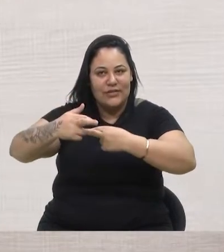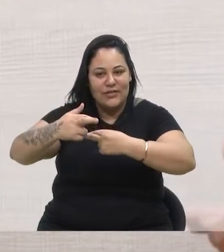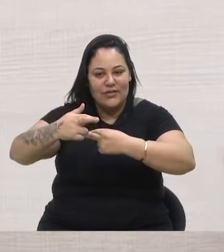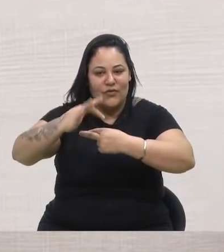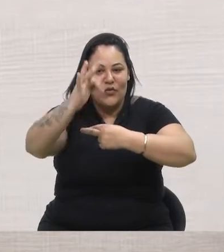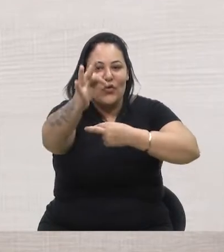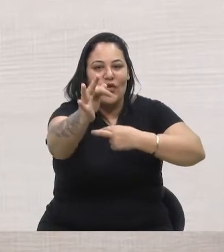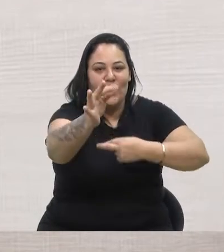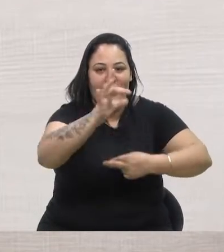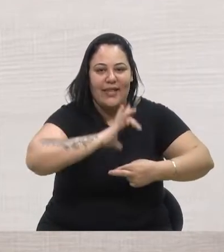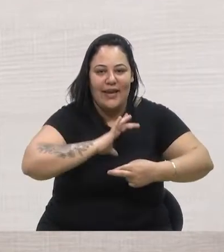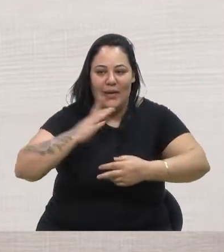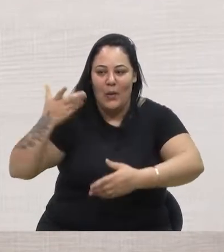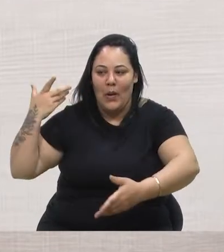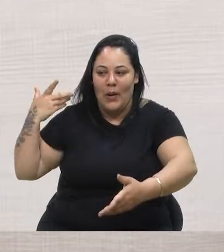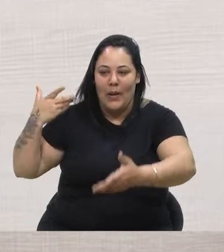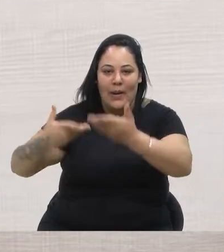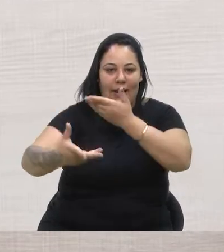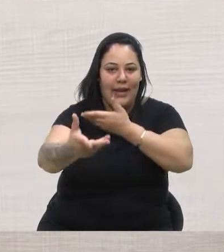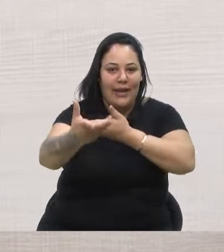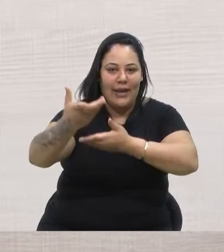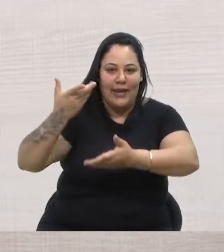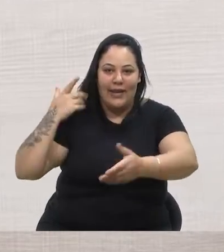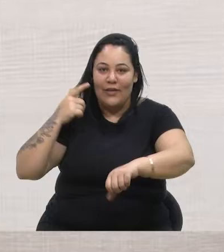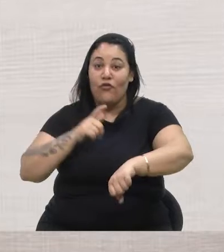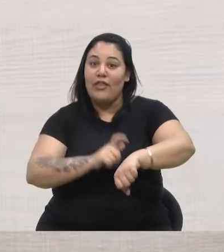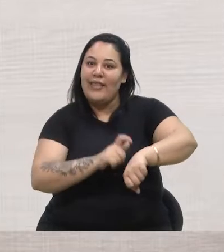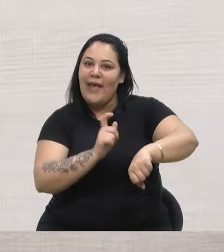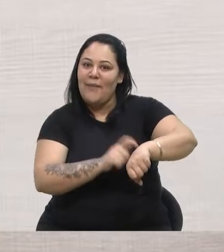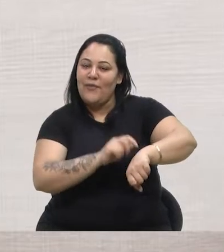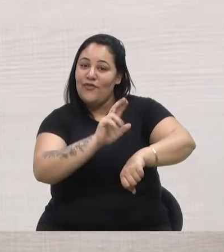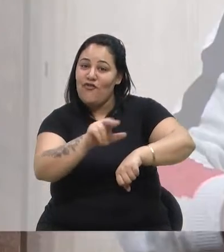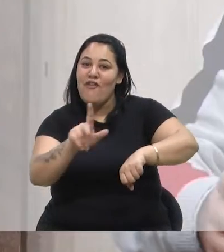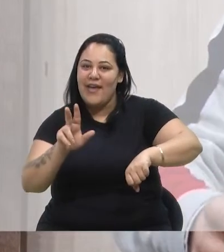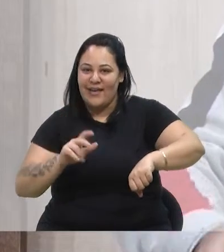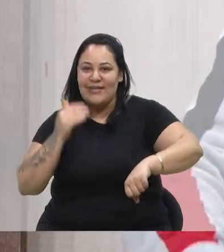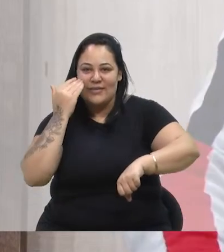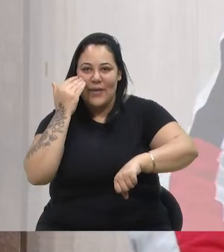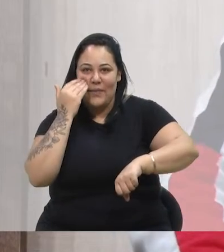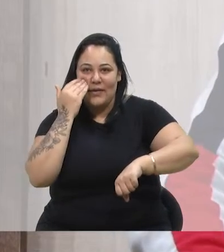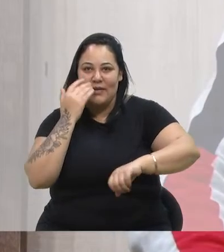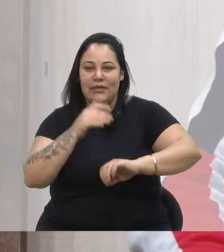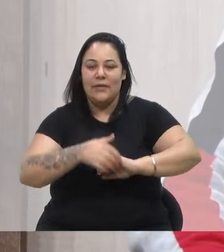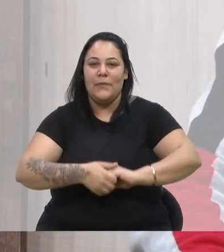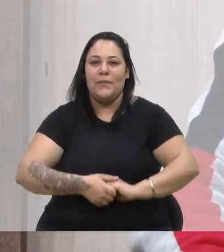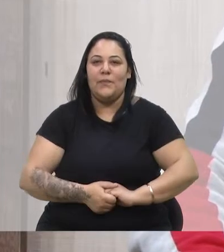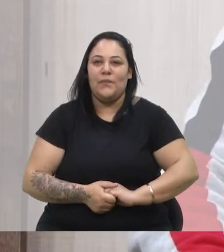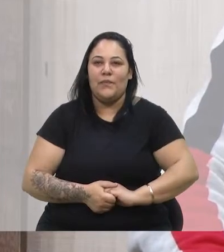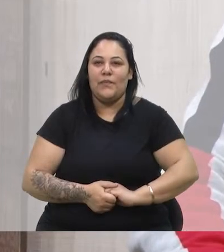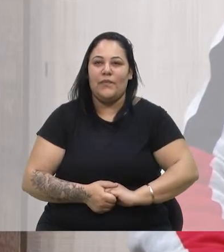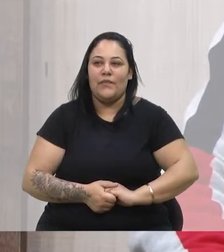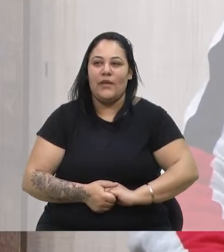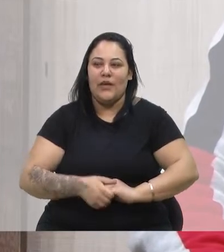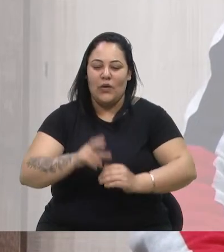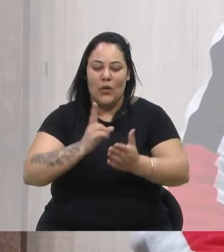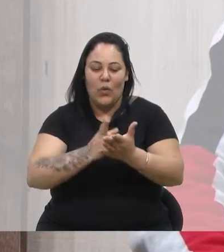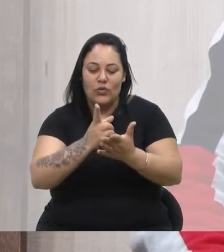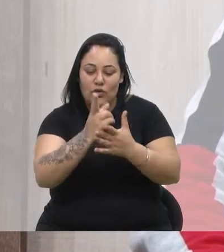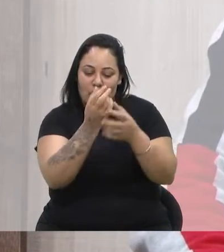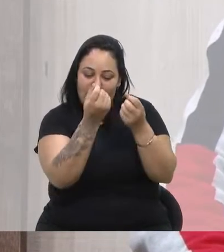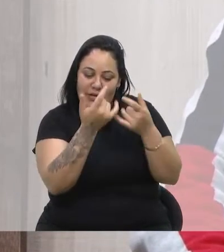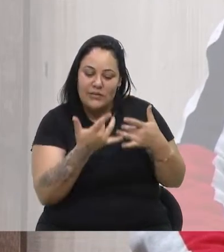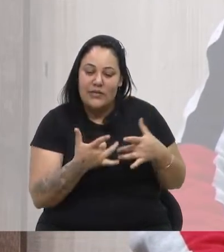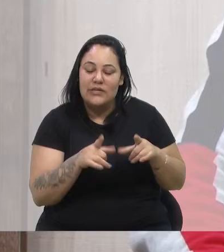passado. Então tem esse jogo de presente, passado e futuro dessa forma. Digamos